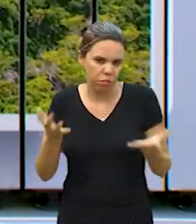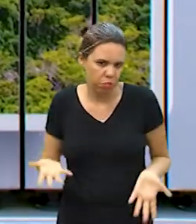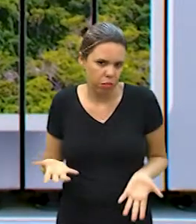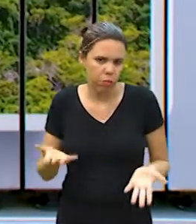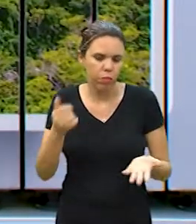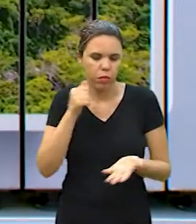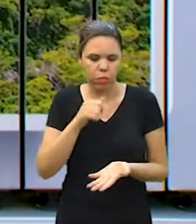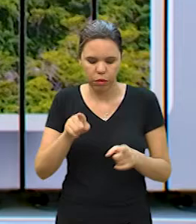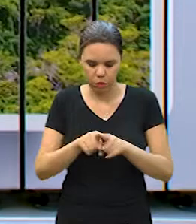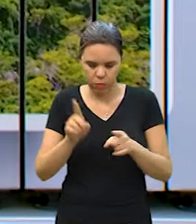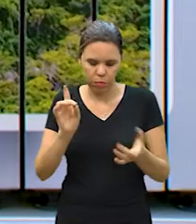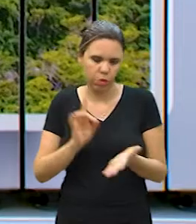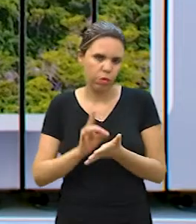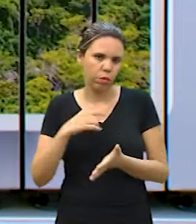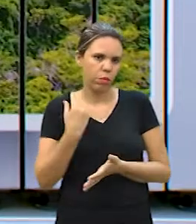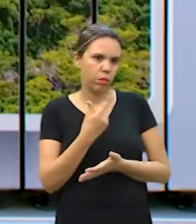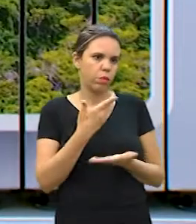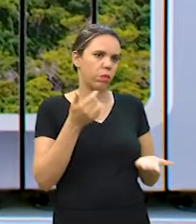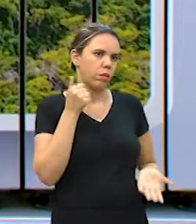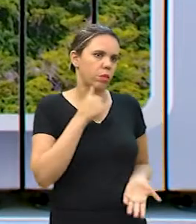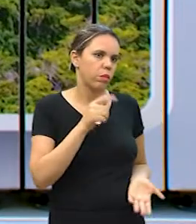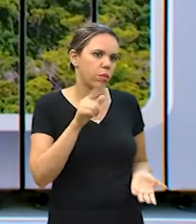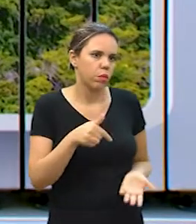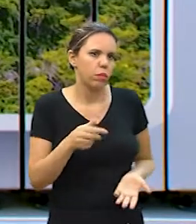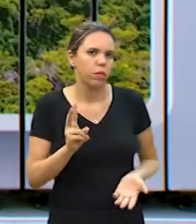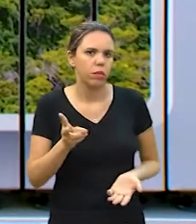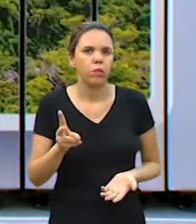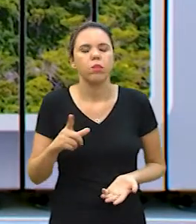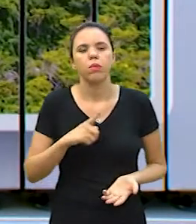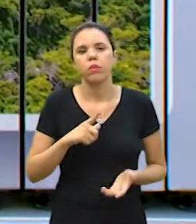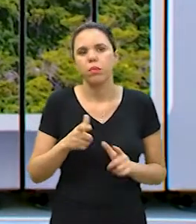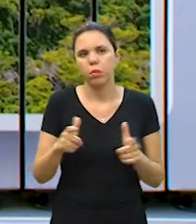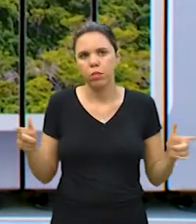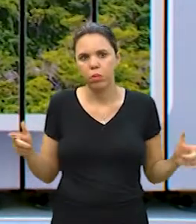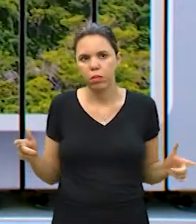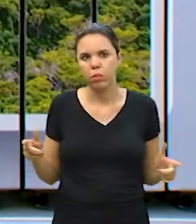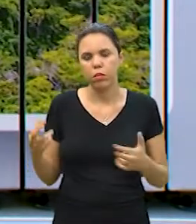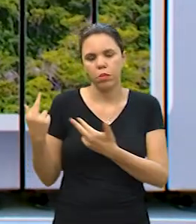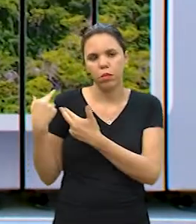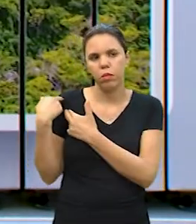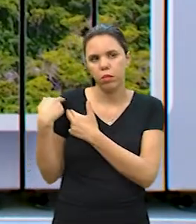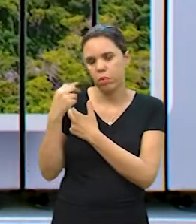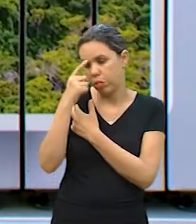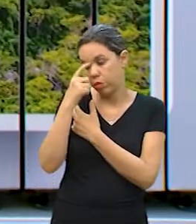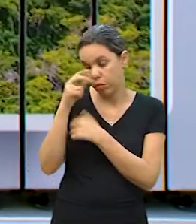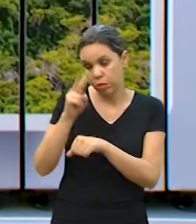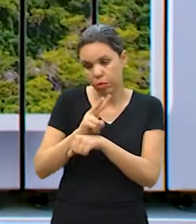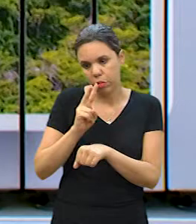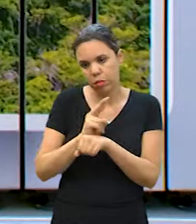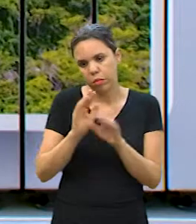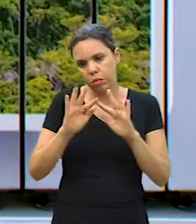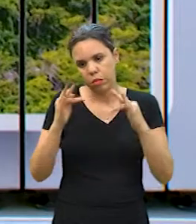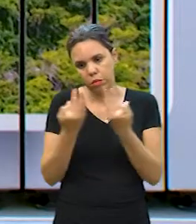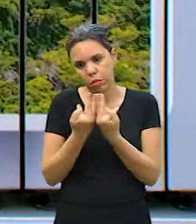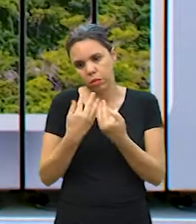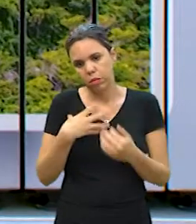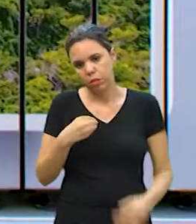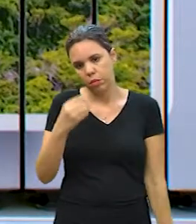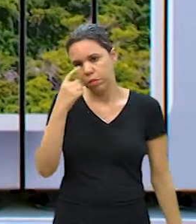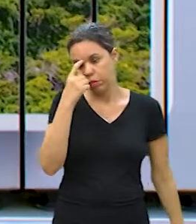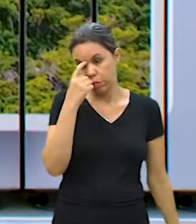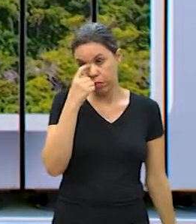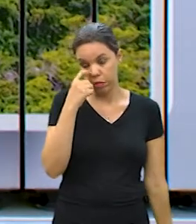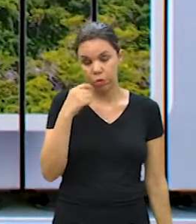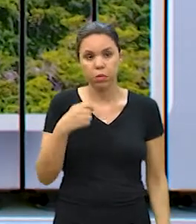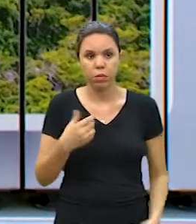quiser, mas a mulher, as mulheres ainda carregam grande parte da responsabilidade do cuidado da casa, do cuidado dos filhos,